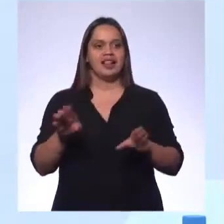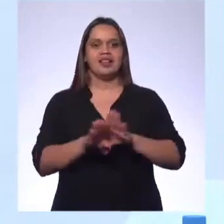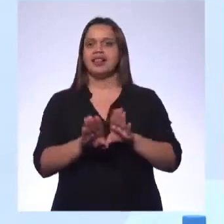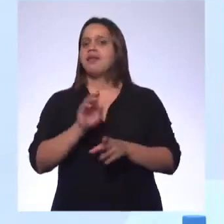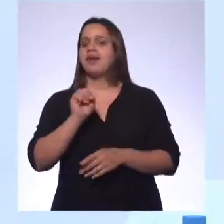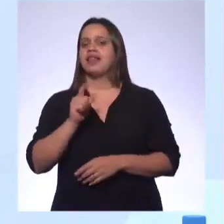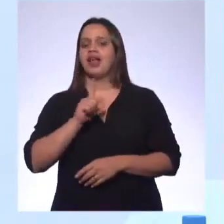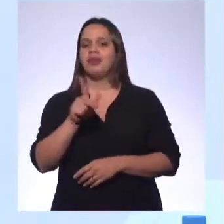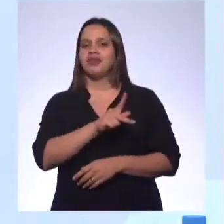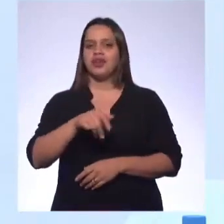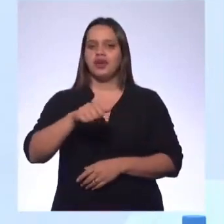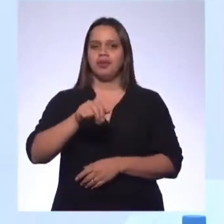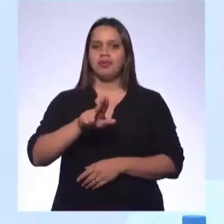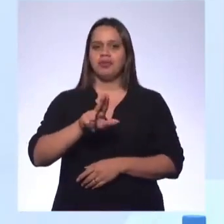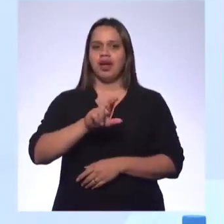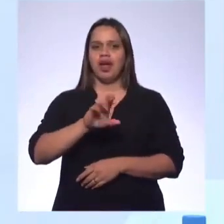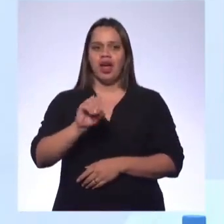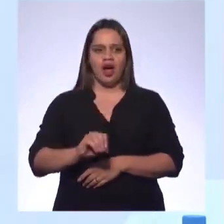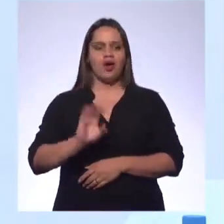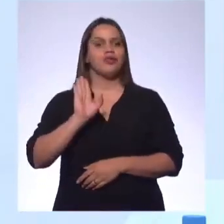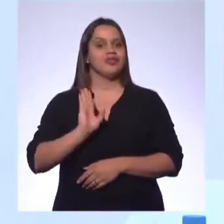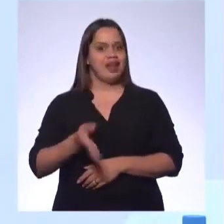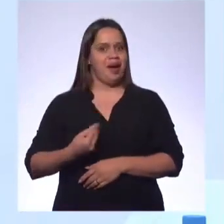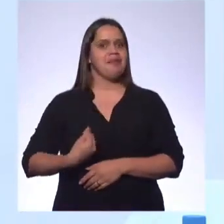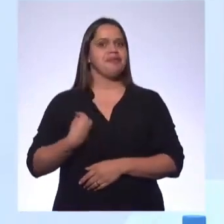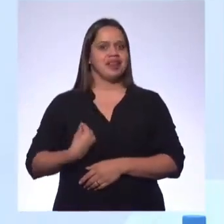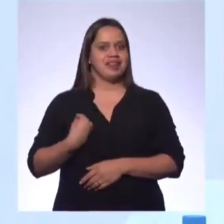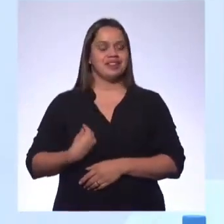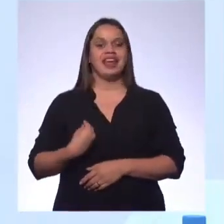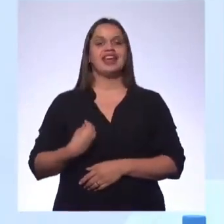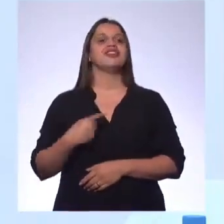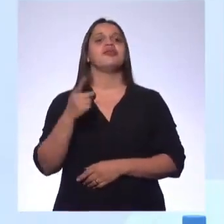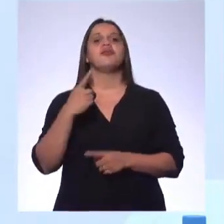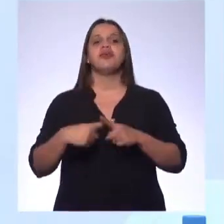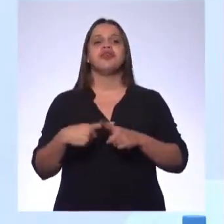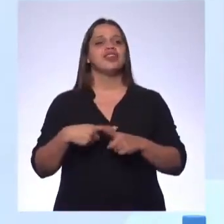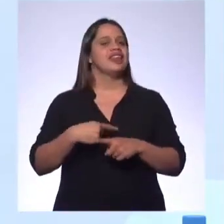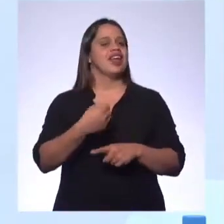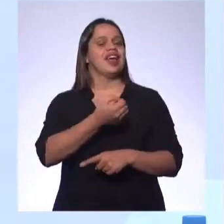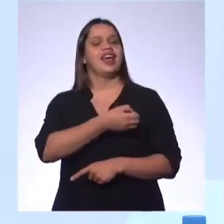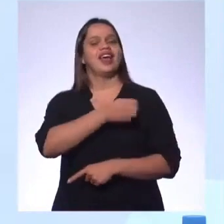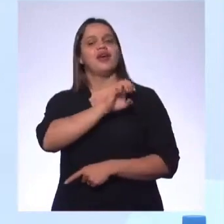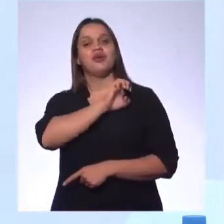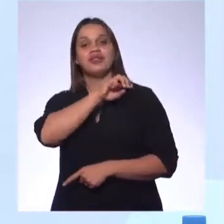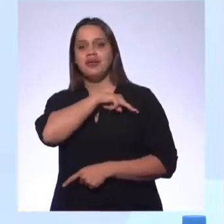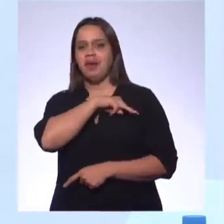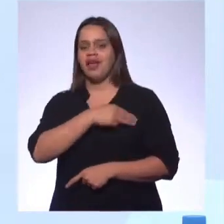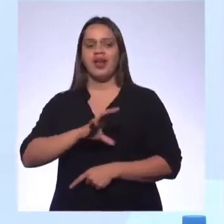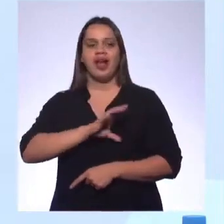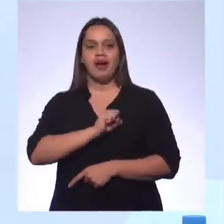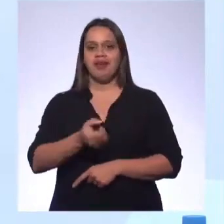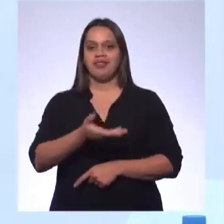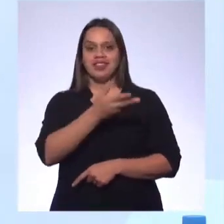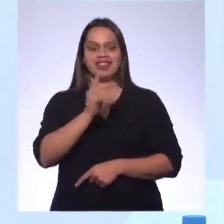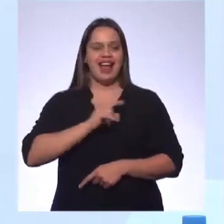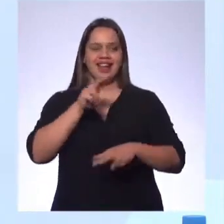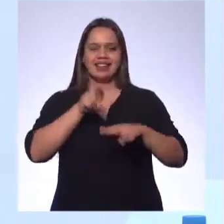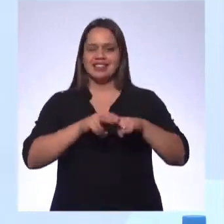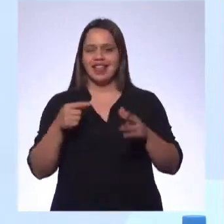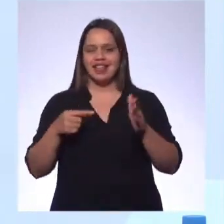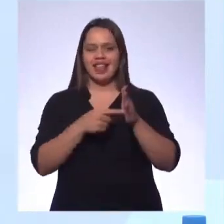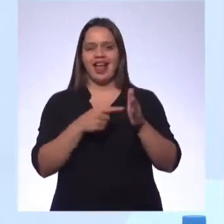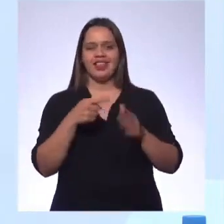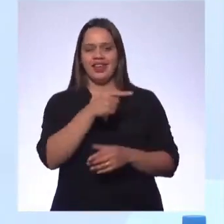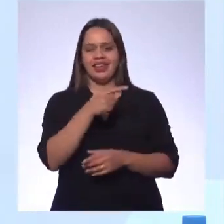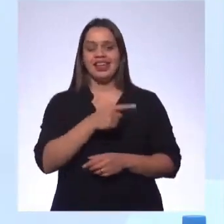no camarote nos assistindo, ele está presente aqui, porque ele não deixa o ensino médio, ele ama vocês, está ali, ó, presente,